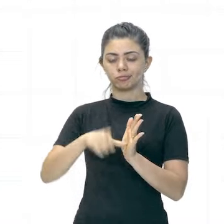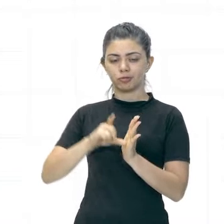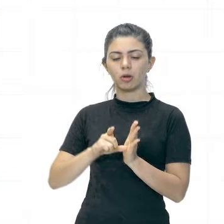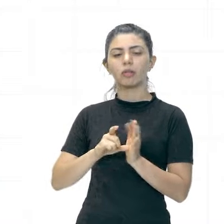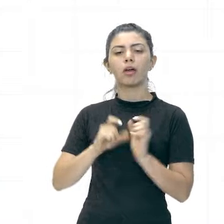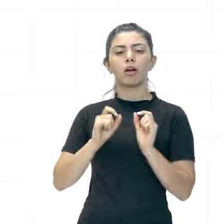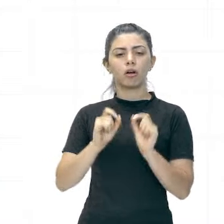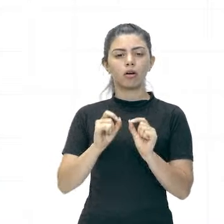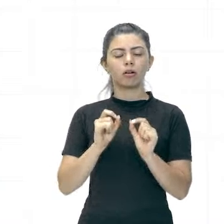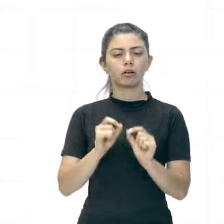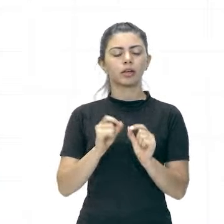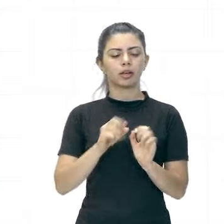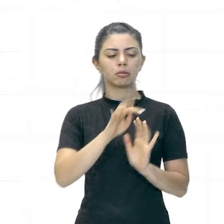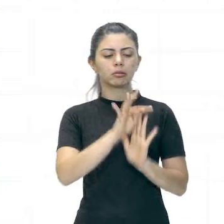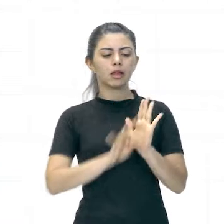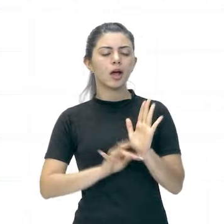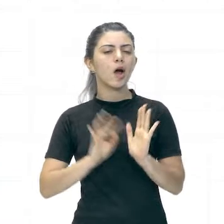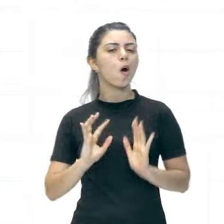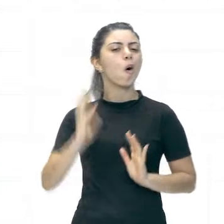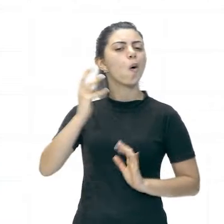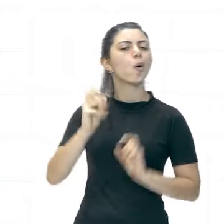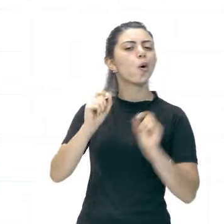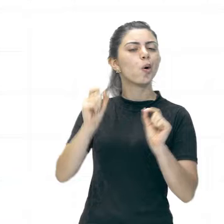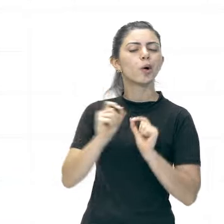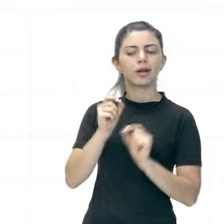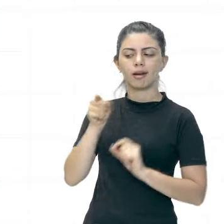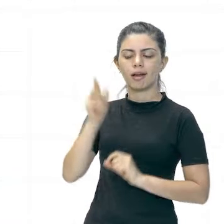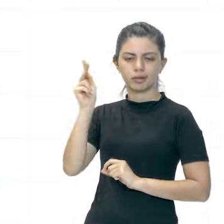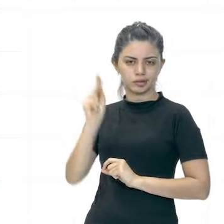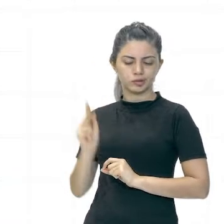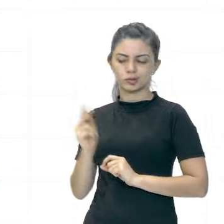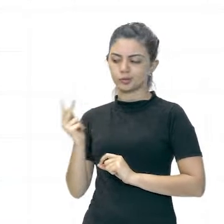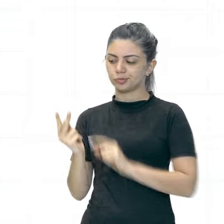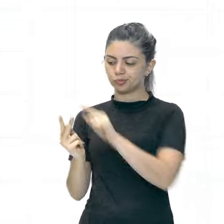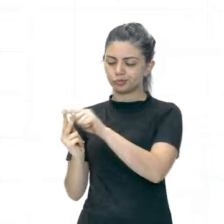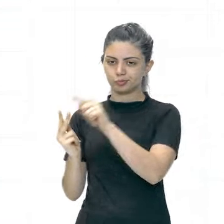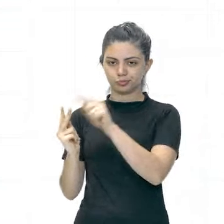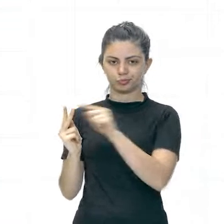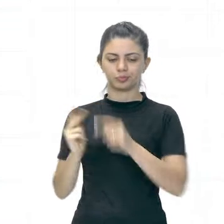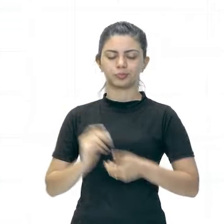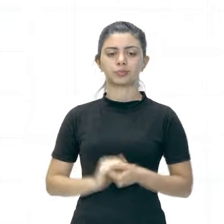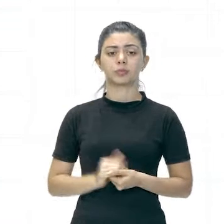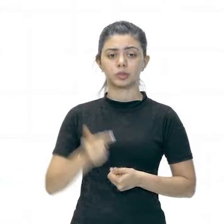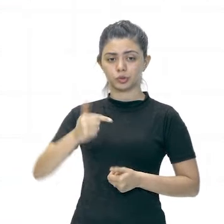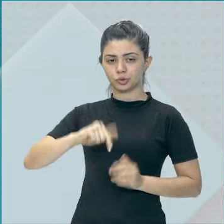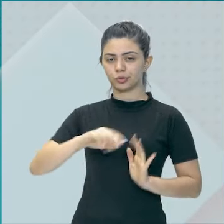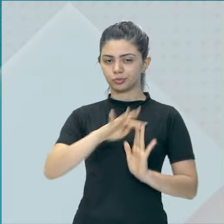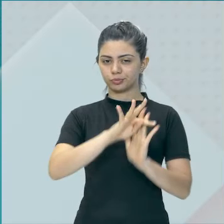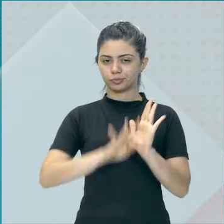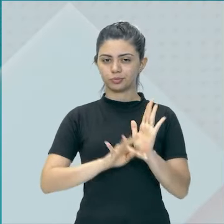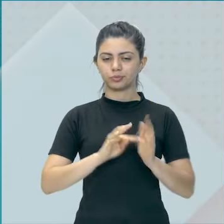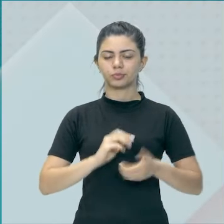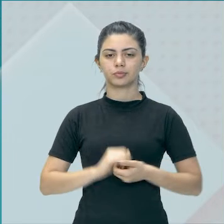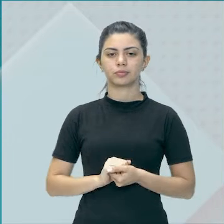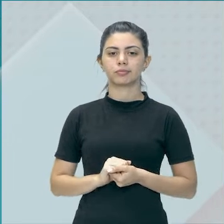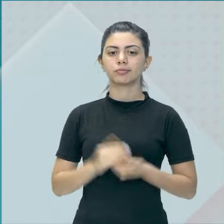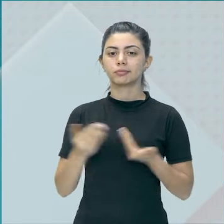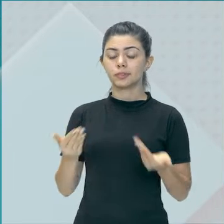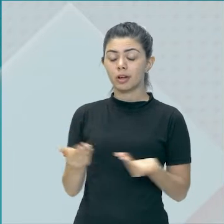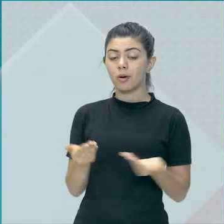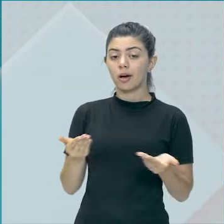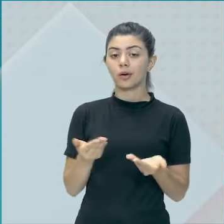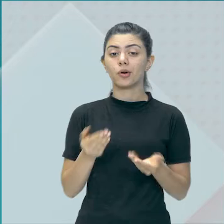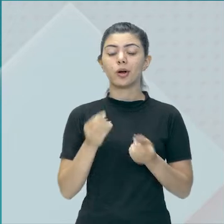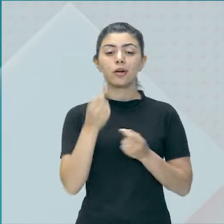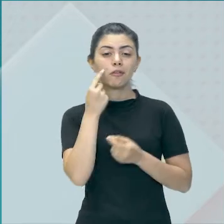o que aconteceu lá naquela história do Sammy e da Potira. Vamos verificar novamente aqui o texto. Então, nós vamos conferir